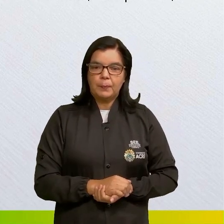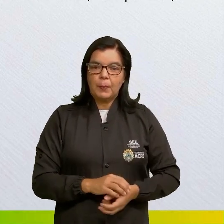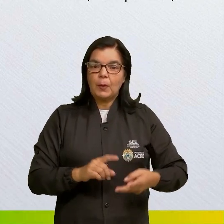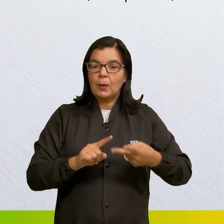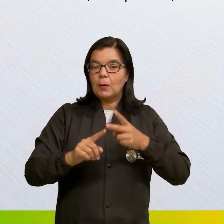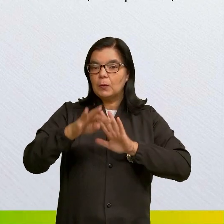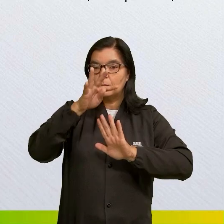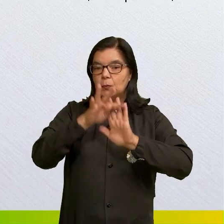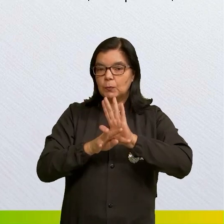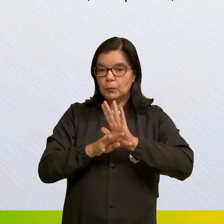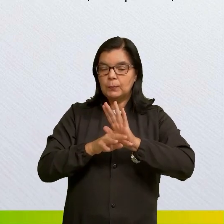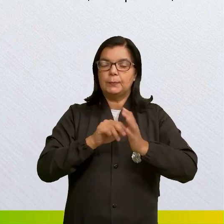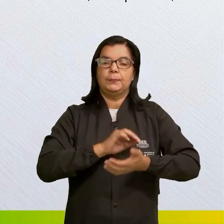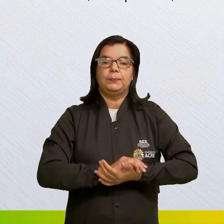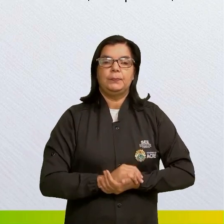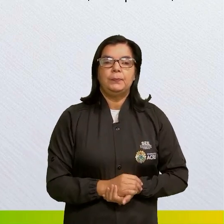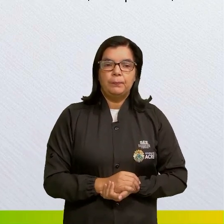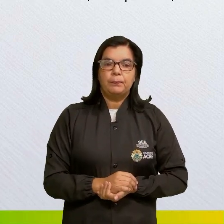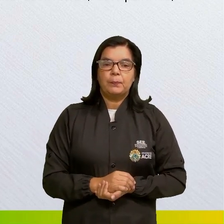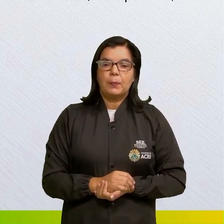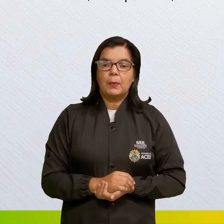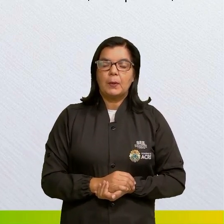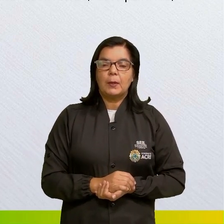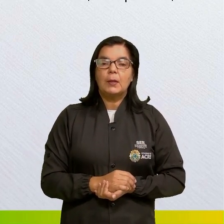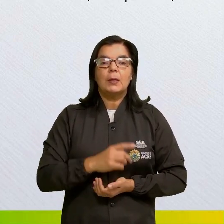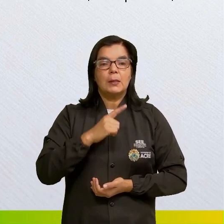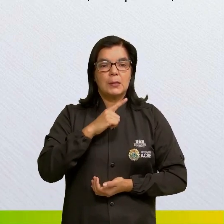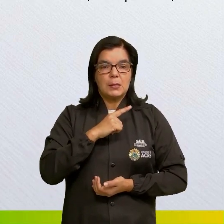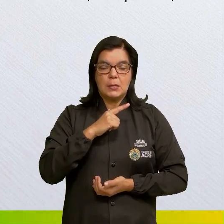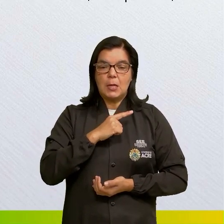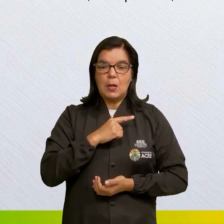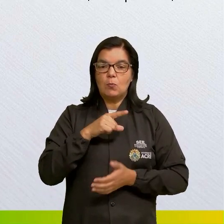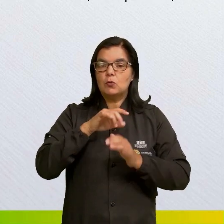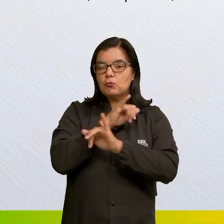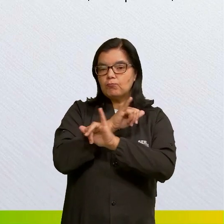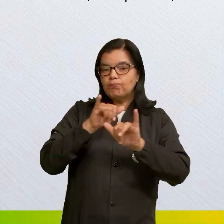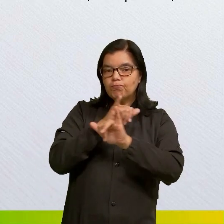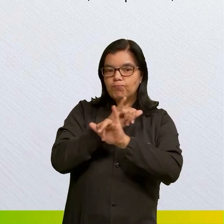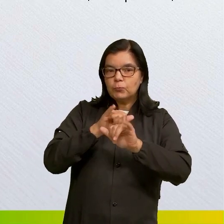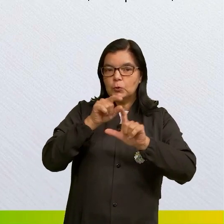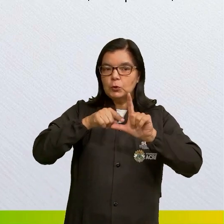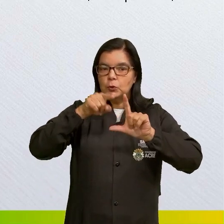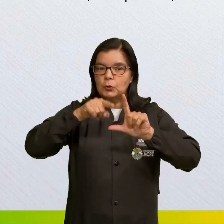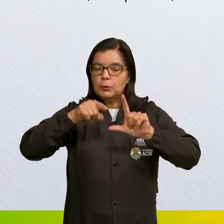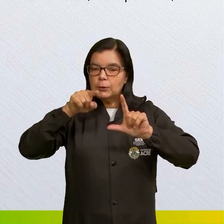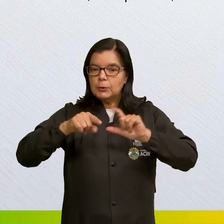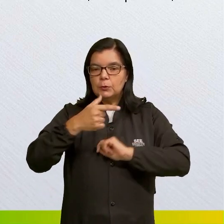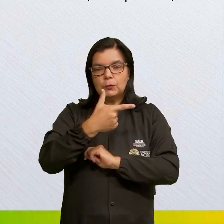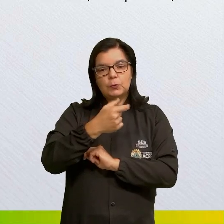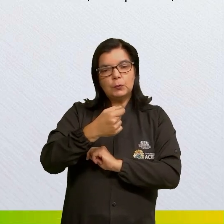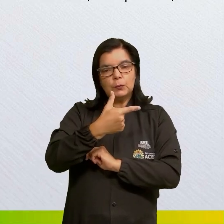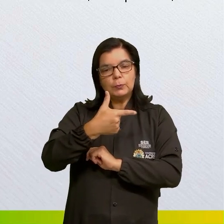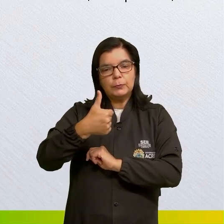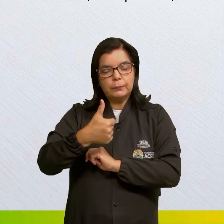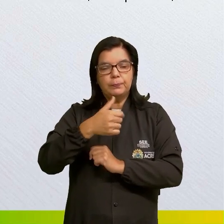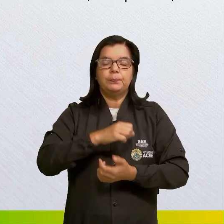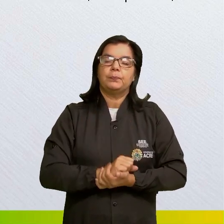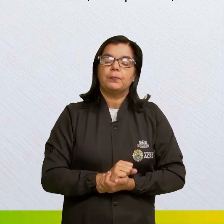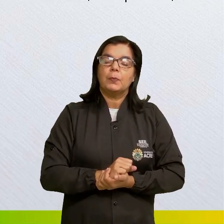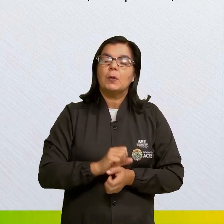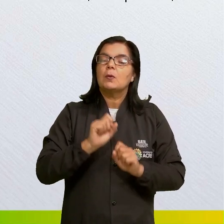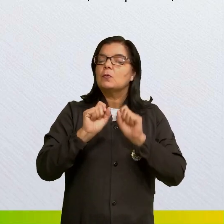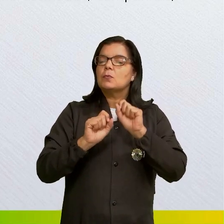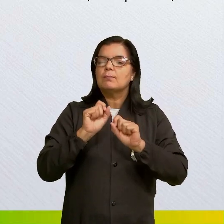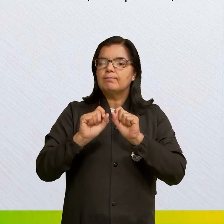O nosso texto motivador 2, nós temos dados do Data Senado do ano de 2021, que